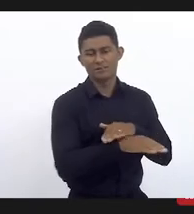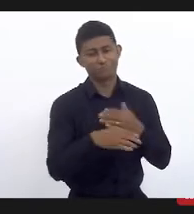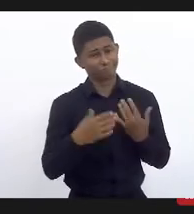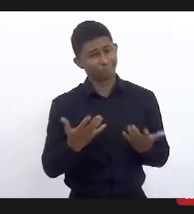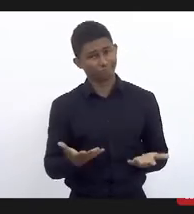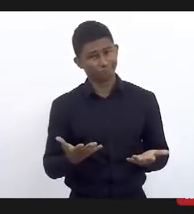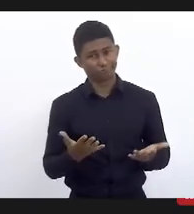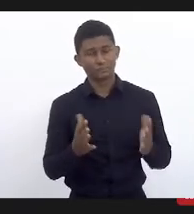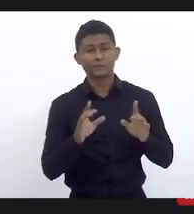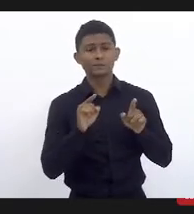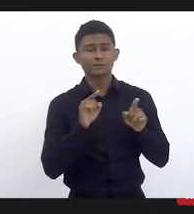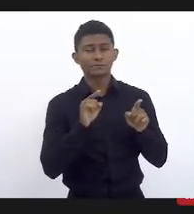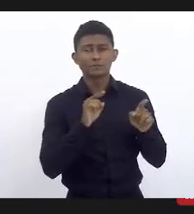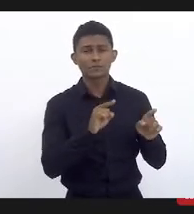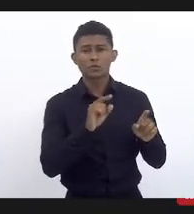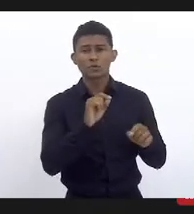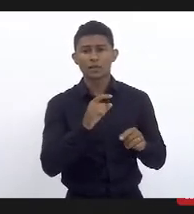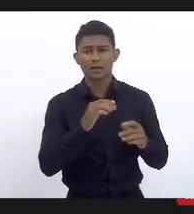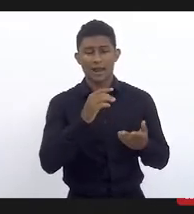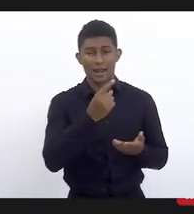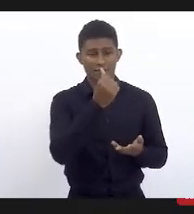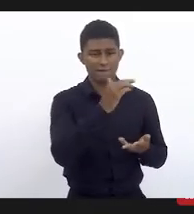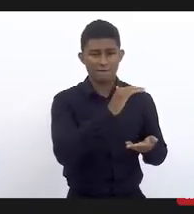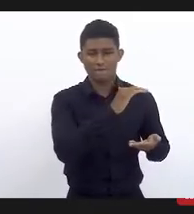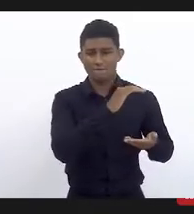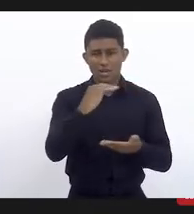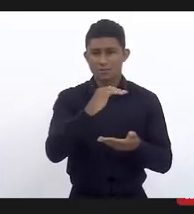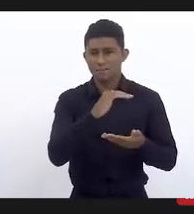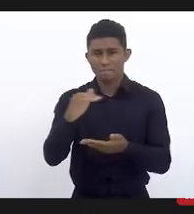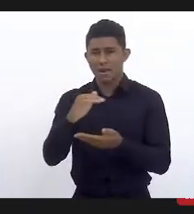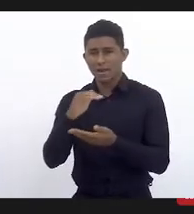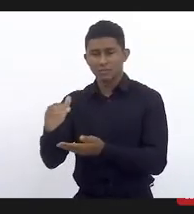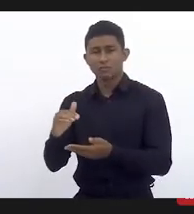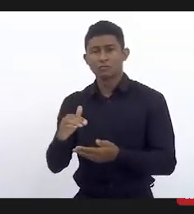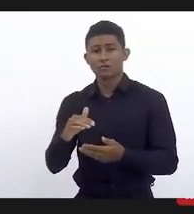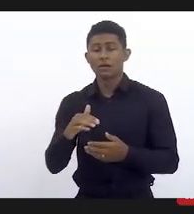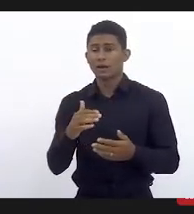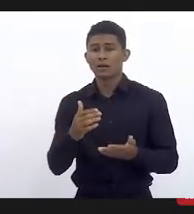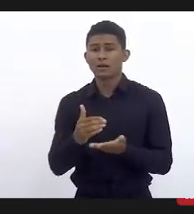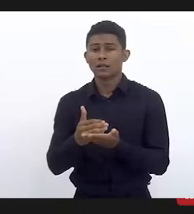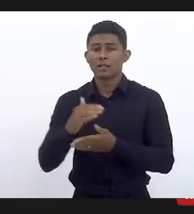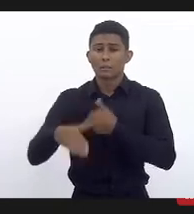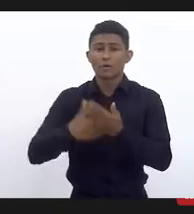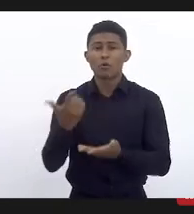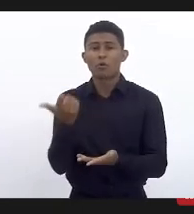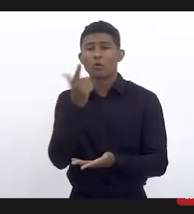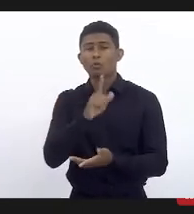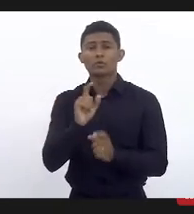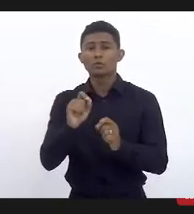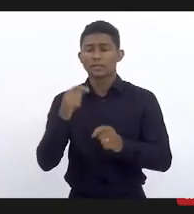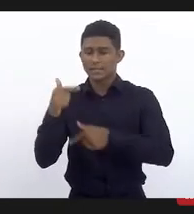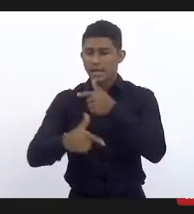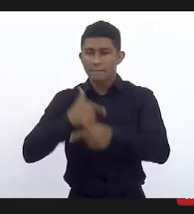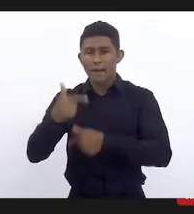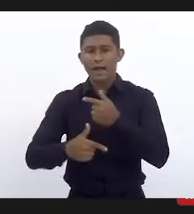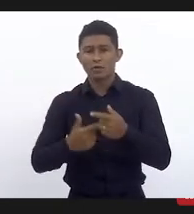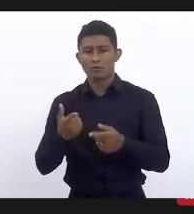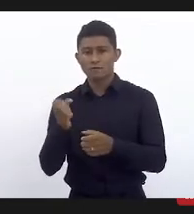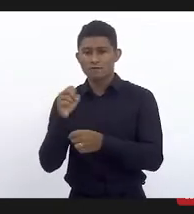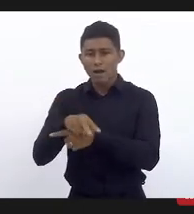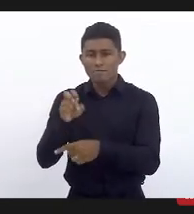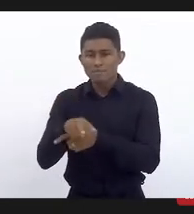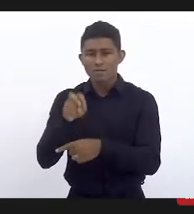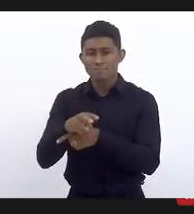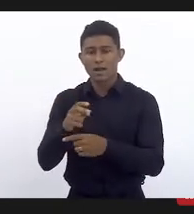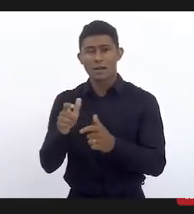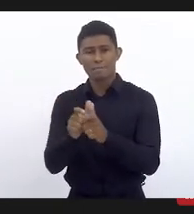gera poupança, porque o investimento gera emprego, o emprego gera renda, a renda gera gasto, o que não é gasto é o que gera poupança. Então, não